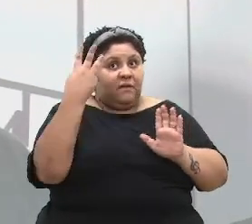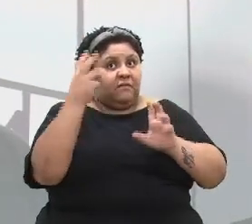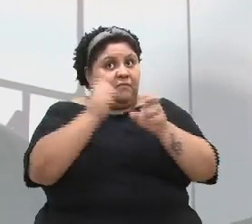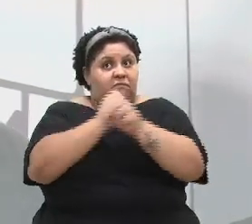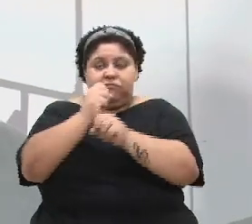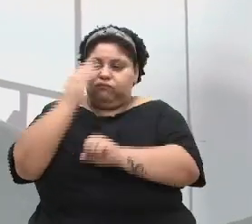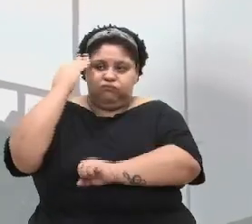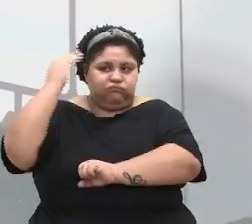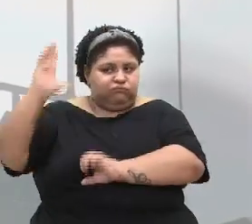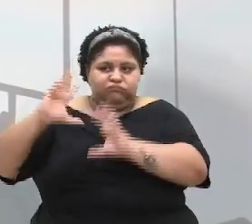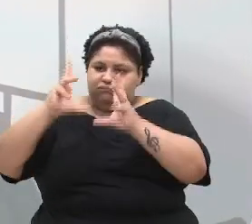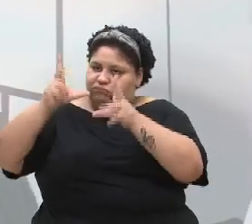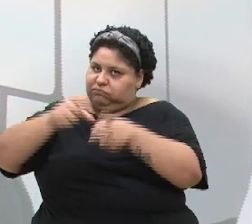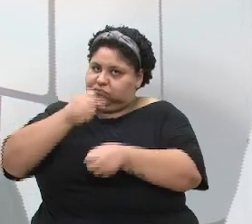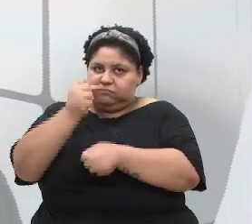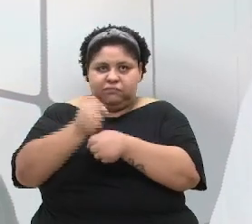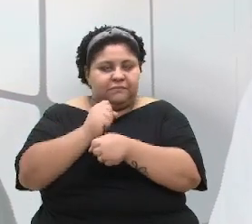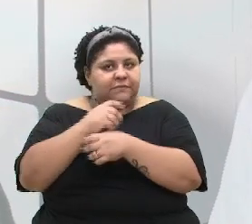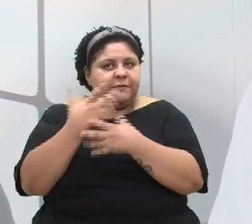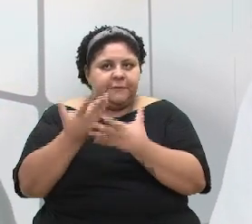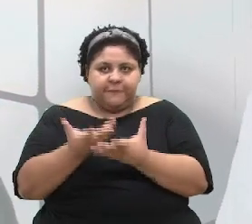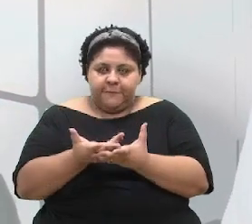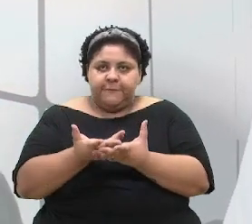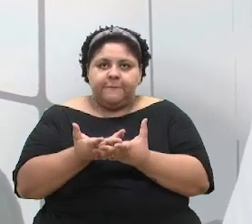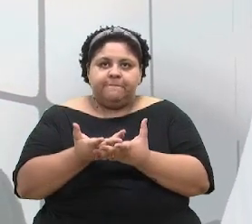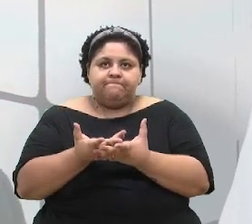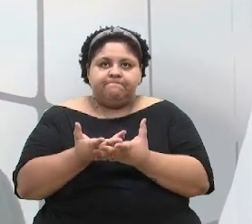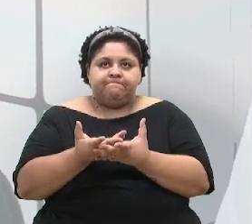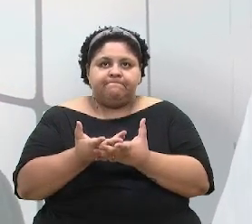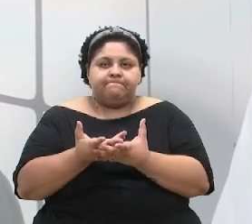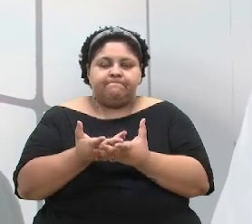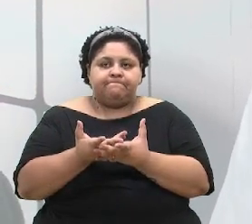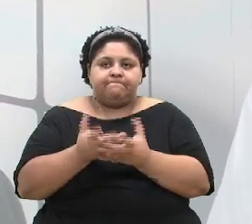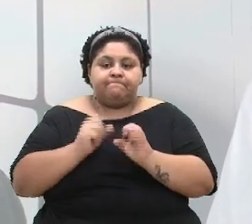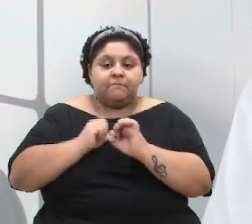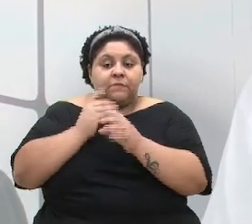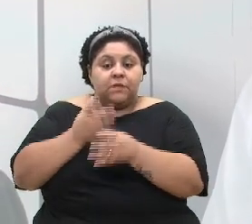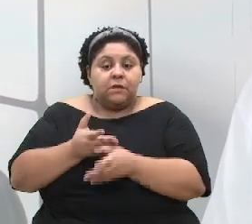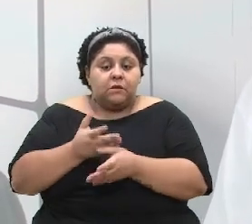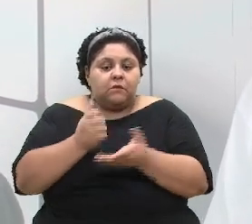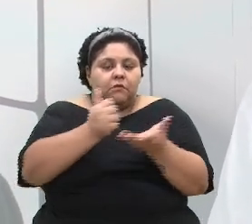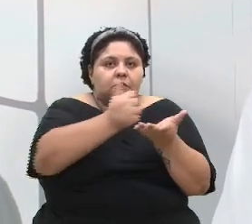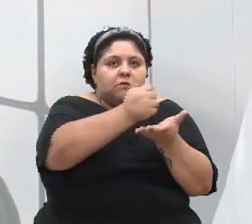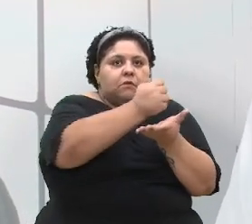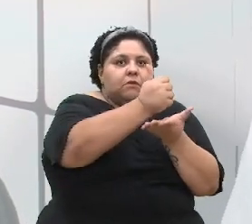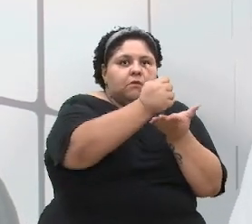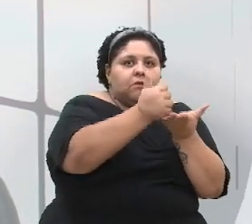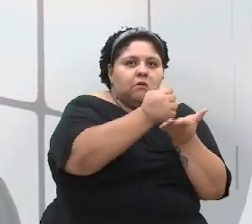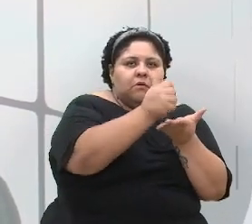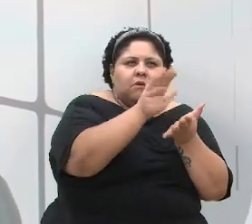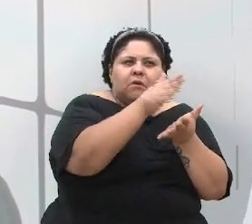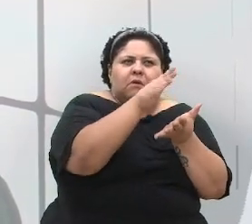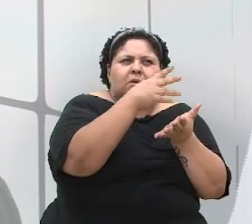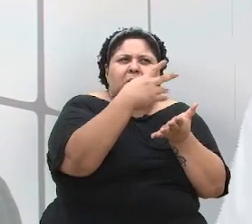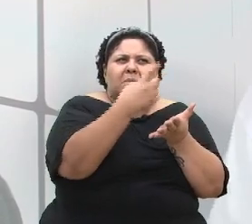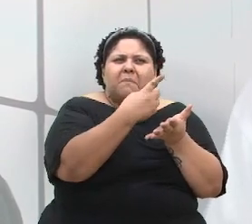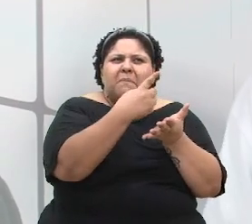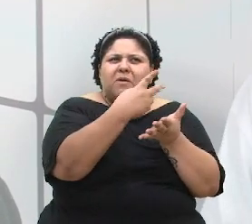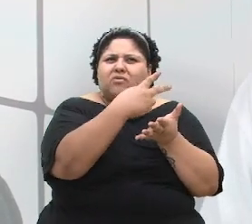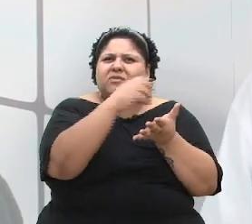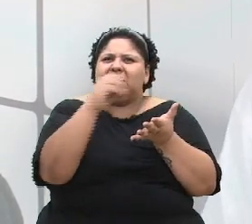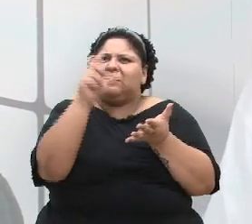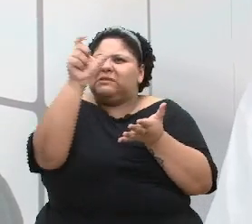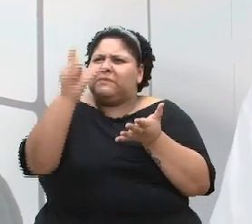sucesso todos os anos que a gente realiza essa atividade. E a base de 1.200, 1.300 pessoas